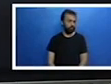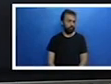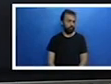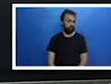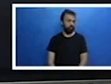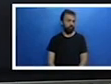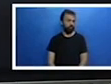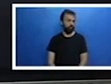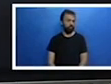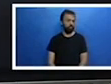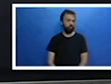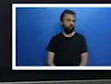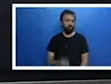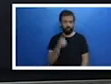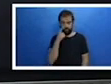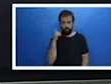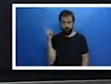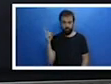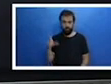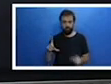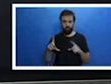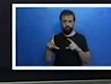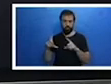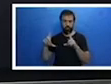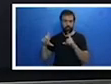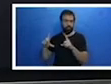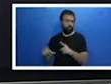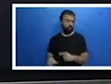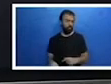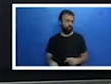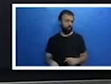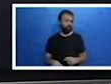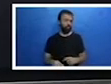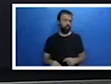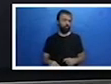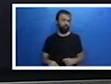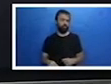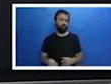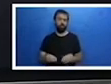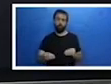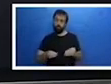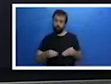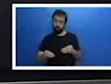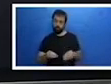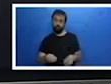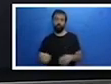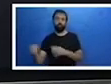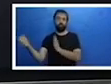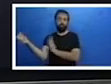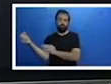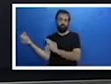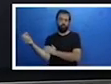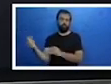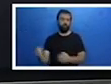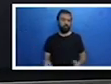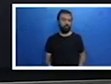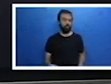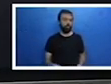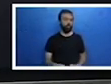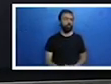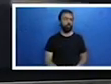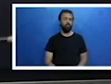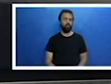um salto, né? Então, aqui ela está arqueando todo o corpo praticamente, utilizando bastante aqui a flexibilidade, força, resistência muscular e todas as